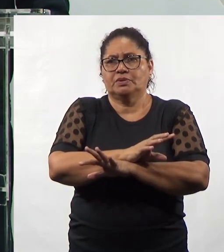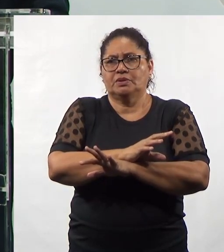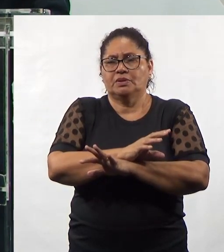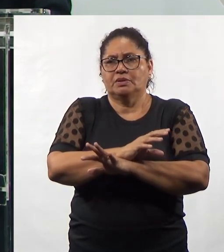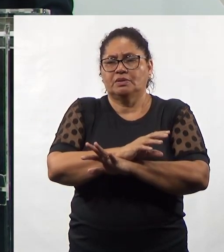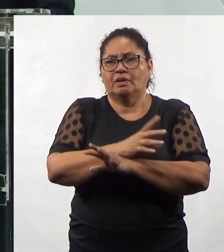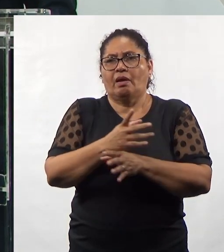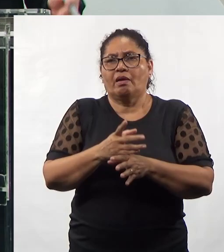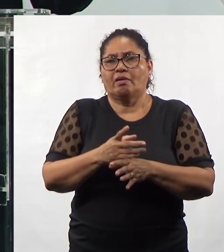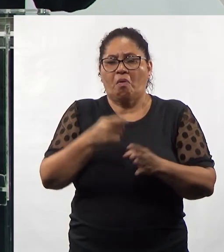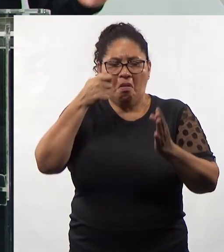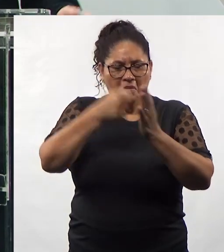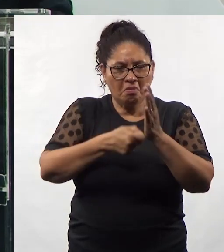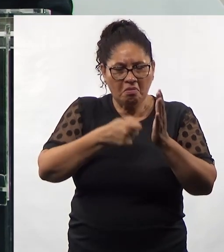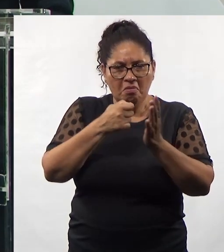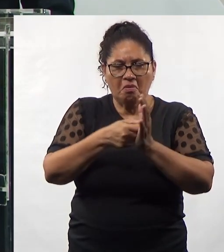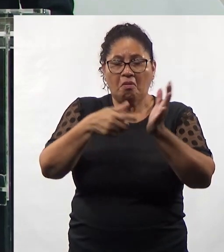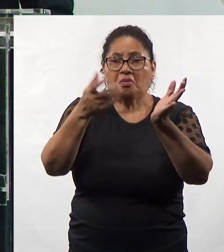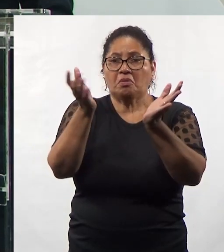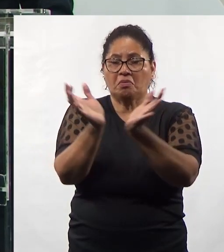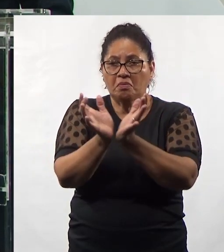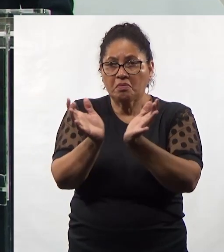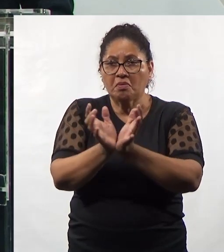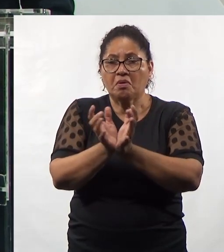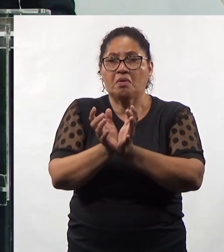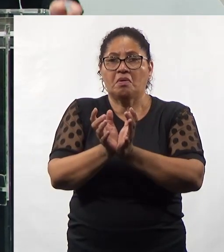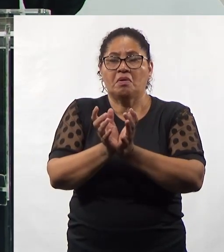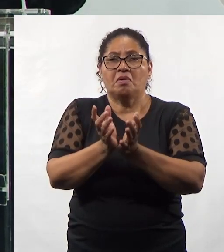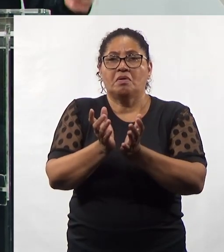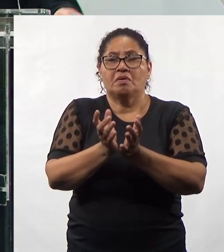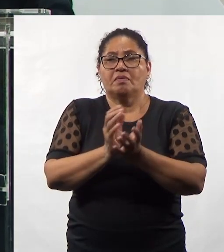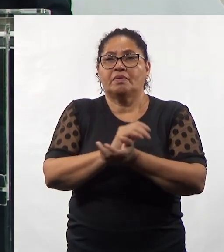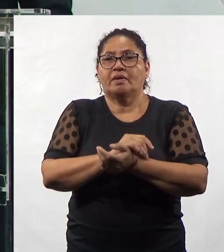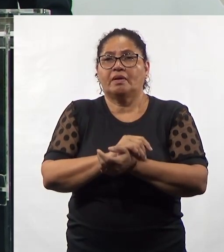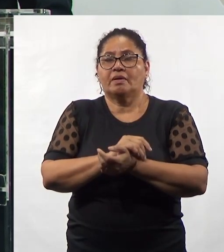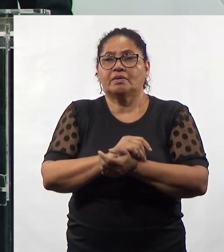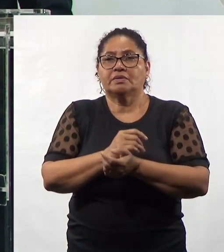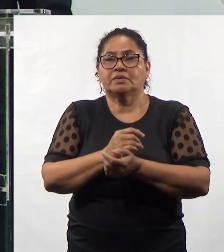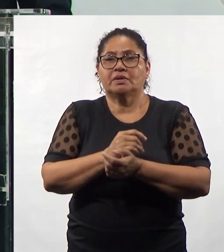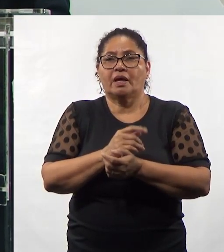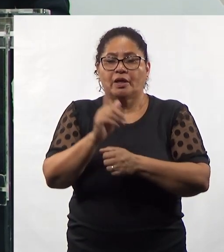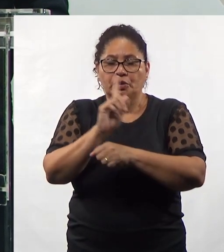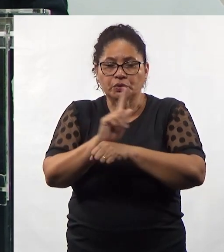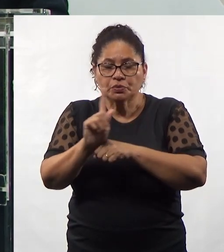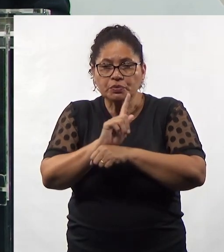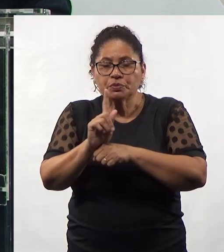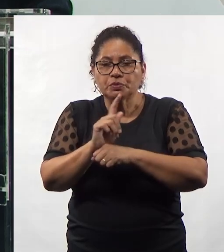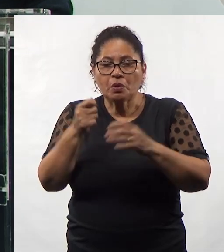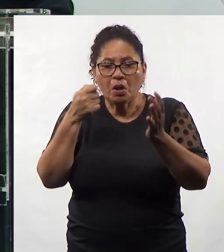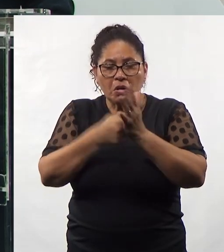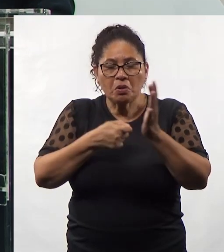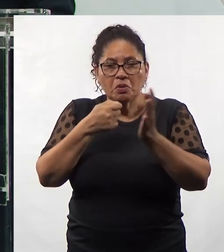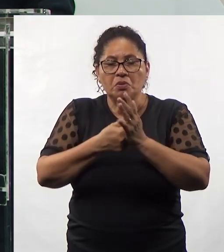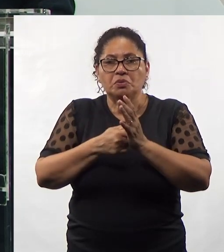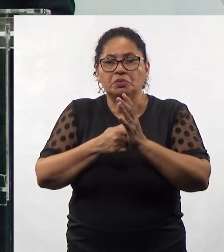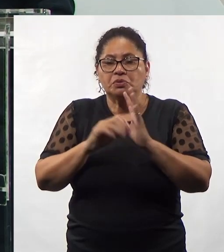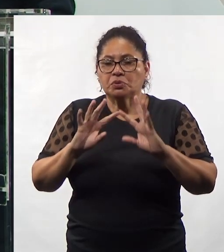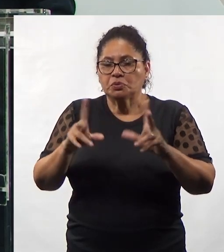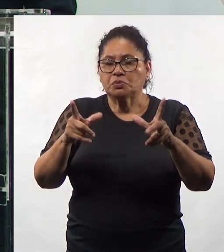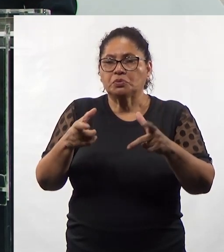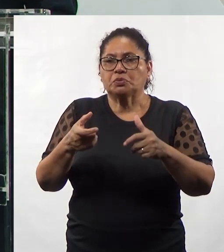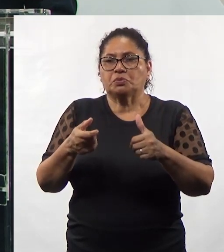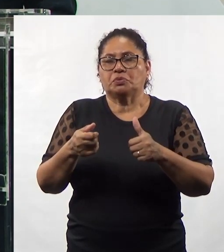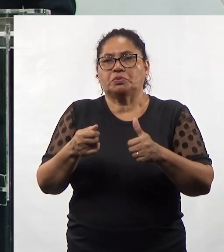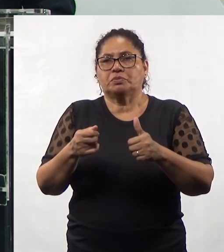com o esforço da equipe, não é? Com o esforço, não é, dos gestores, com o esforço, não é, de todas